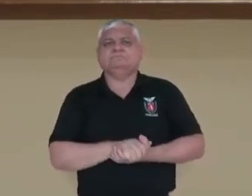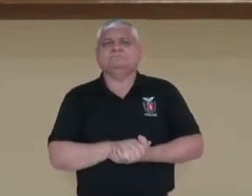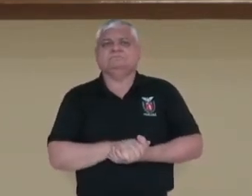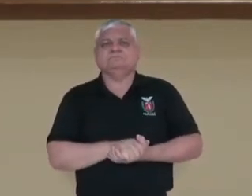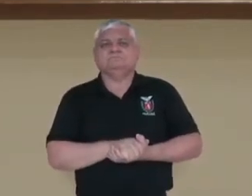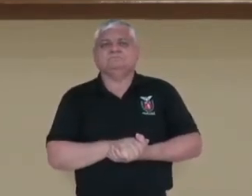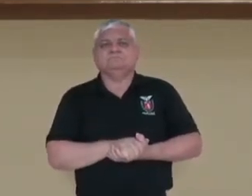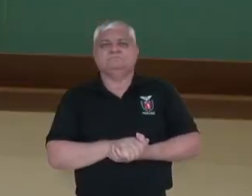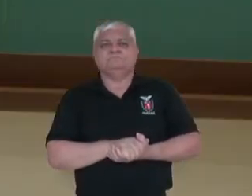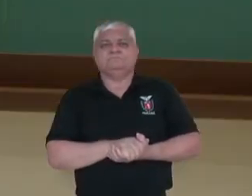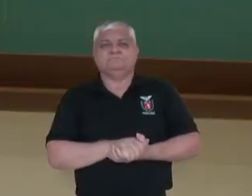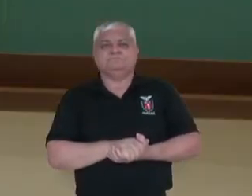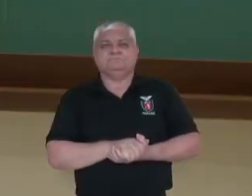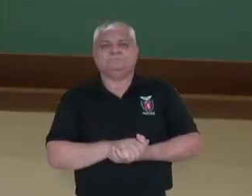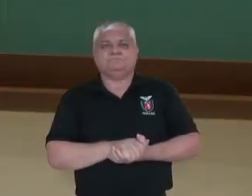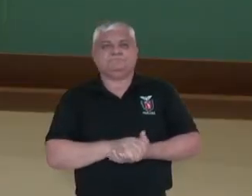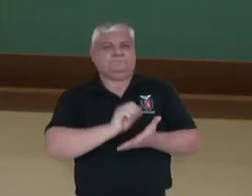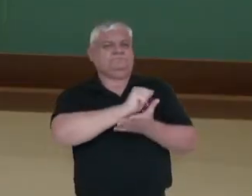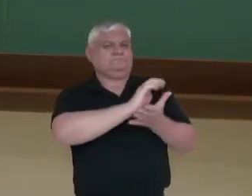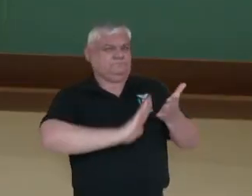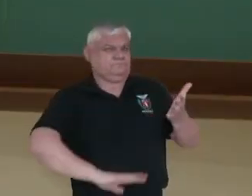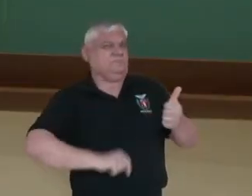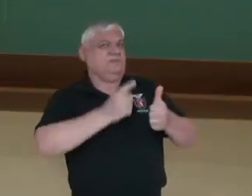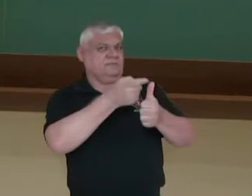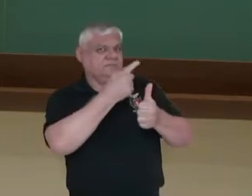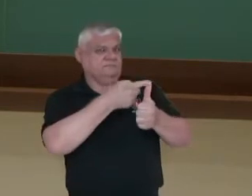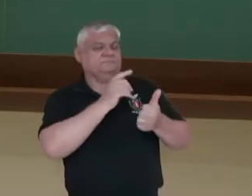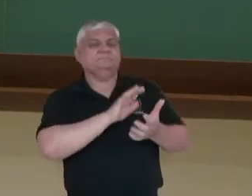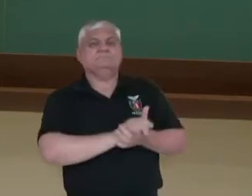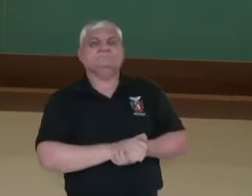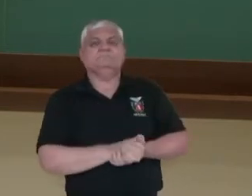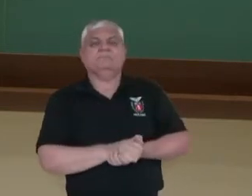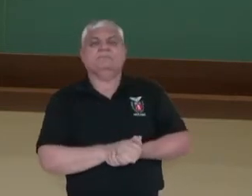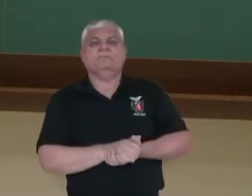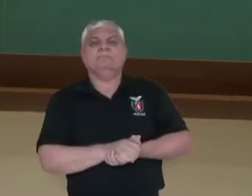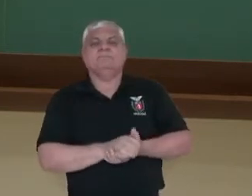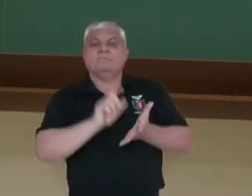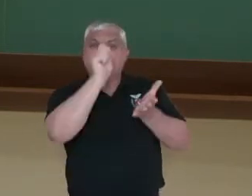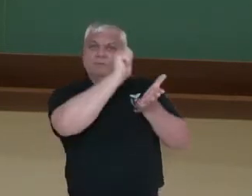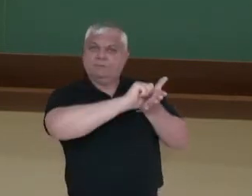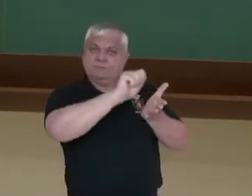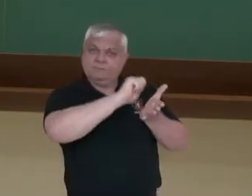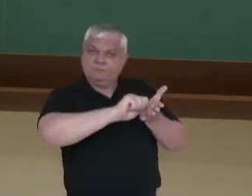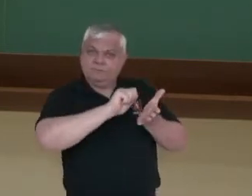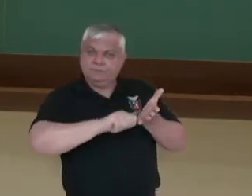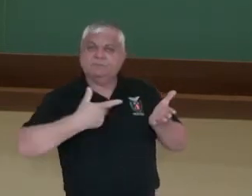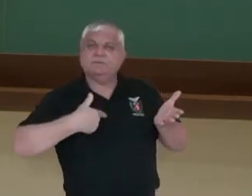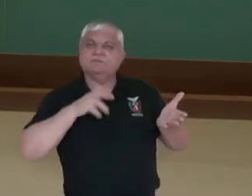Então, veja, vamos fazer a primeira atividade dessa aula, né? Copie no seu caderno e